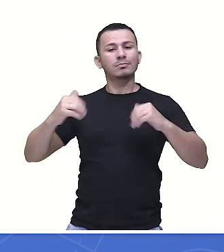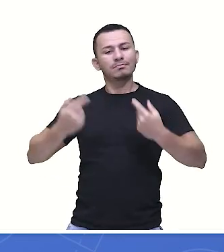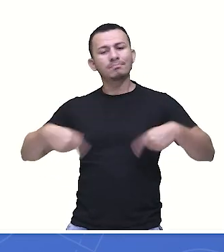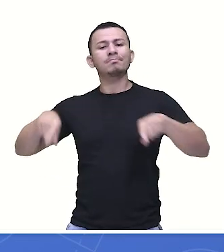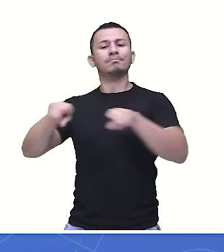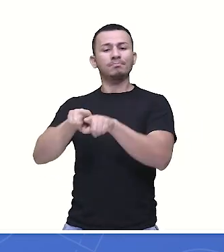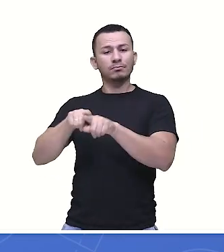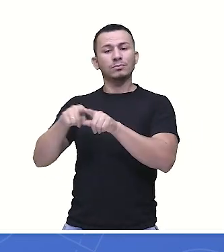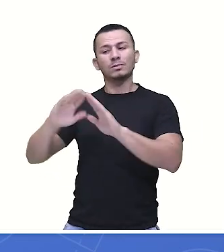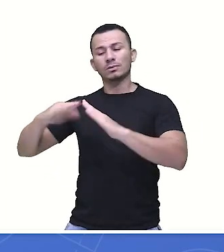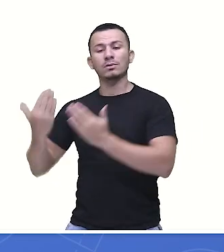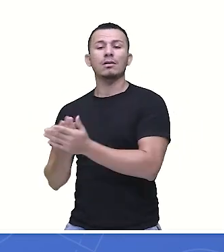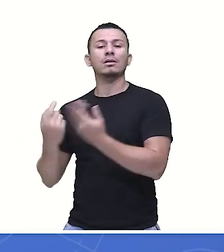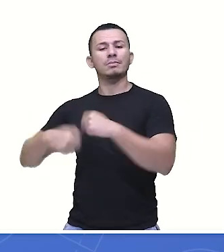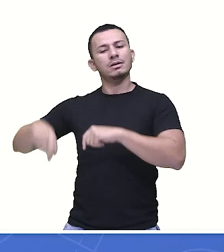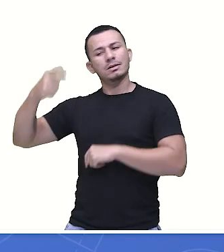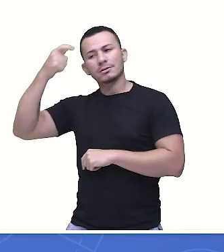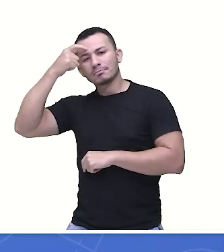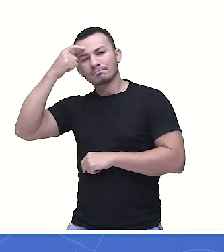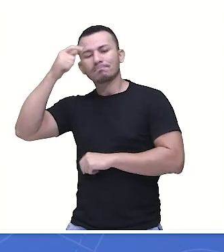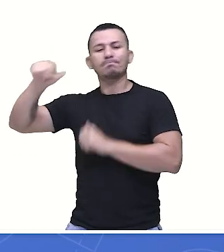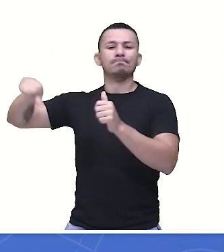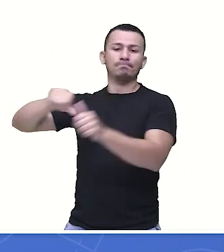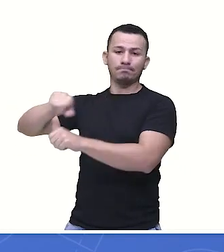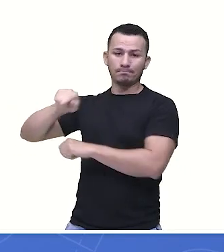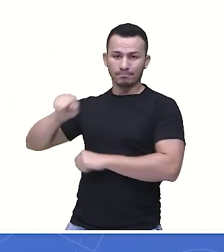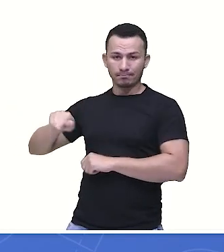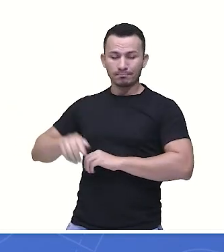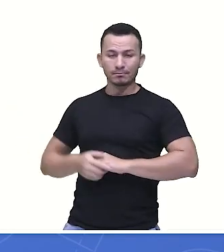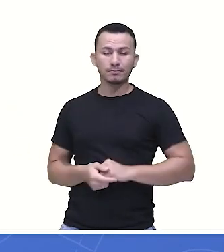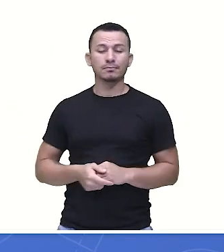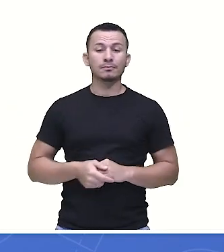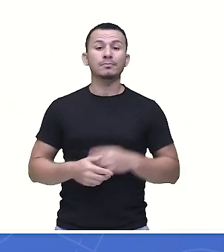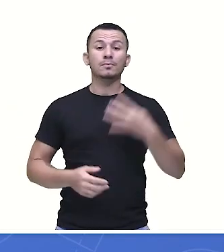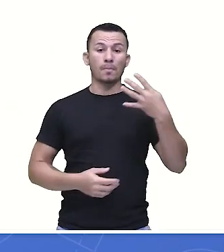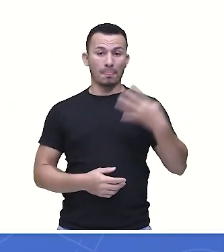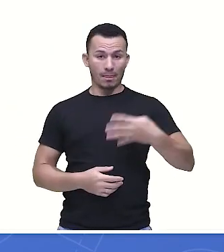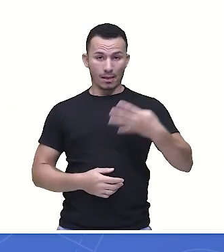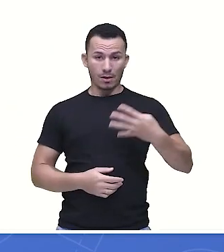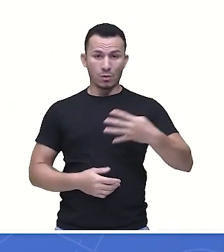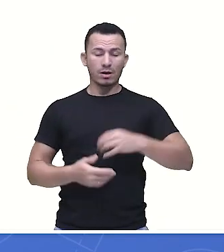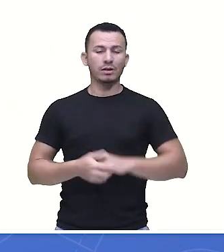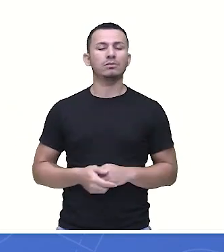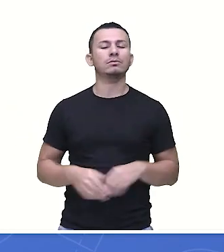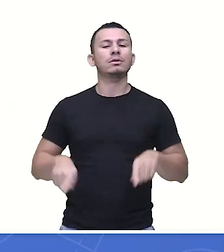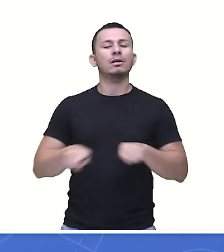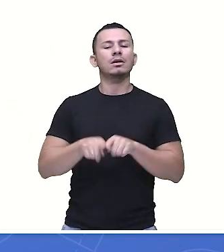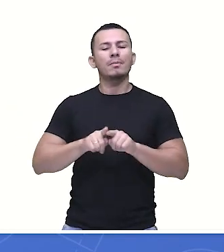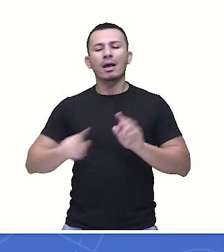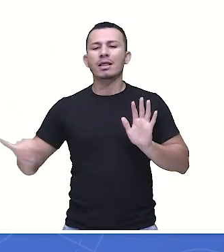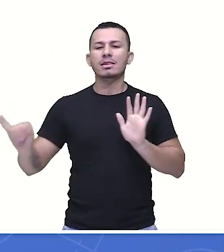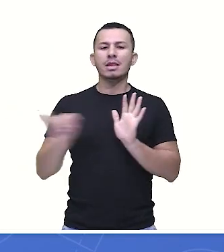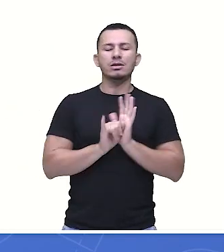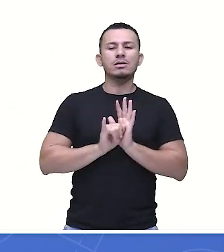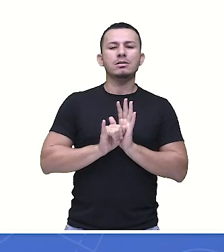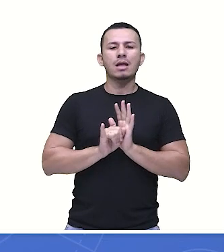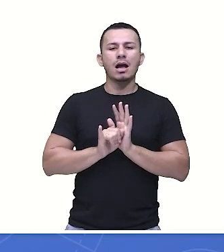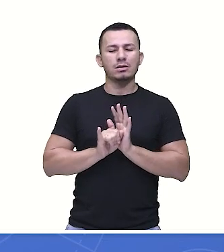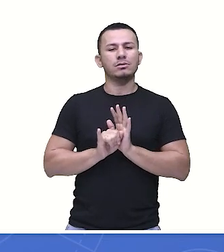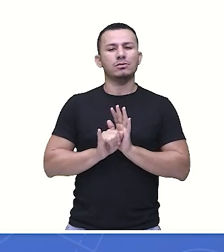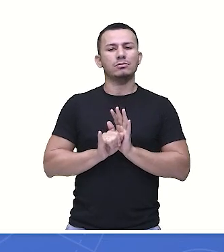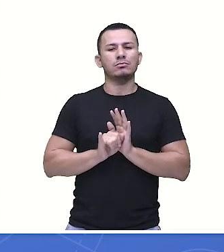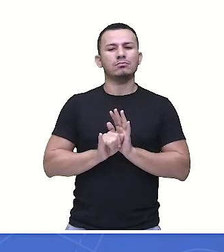consciência. Né? Quarto saber. Criar a questão da identidade terrena.